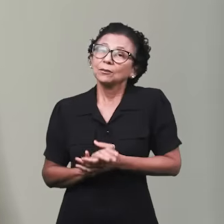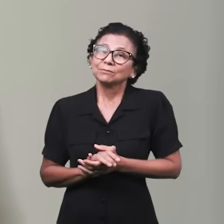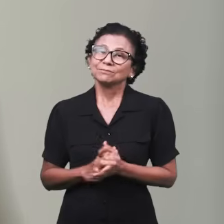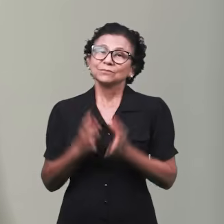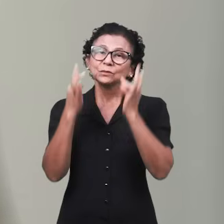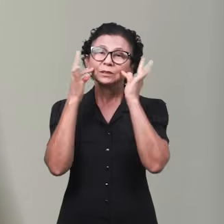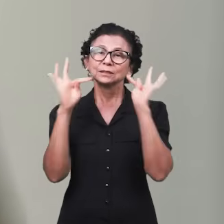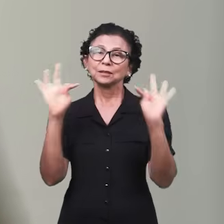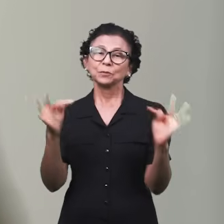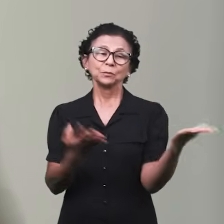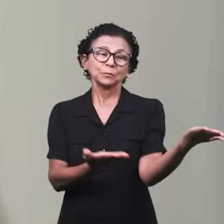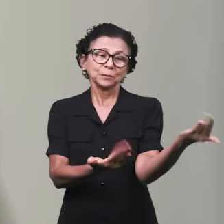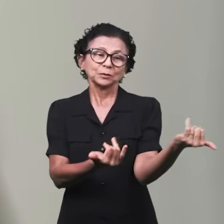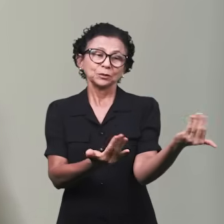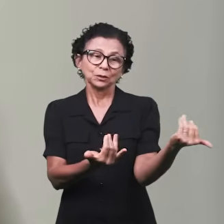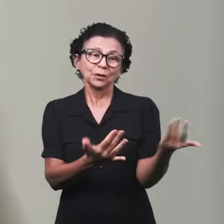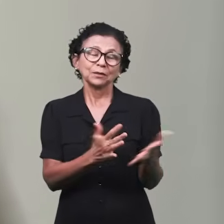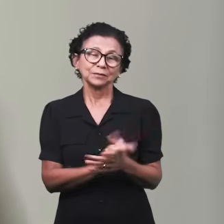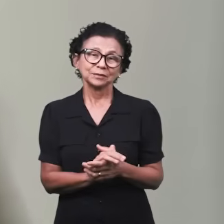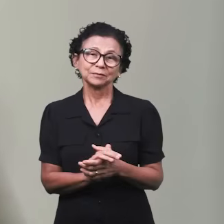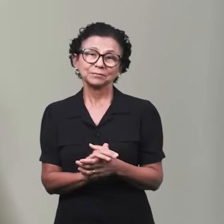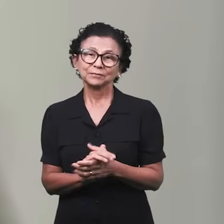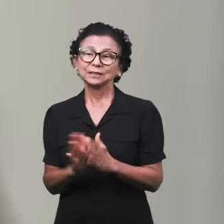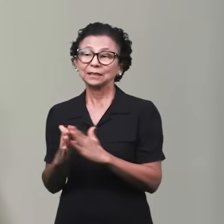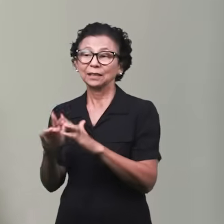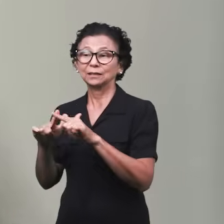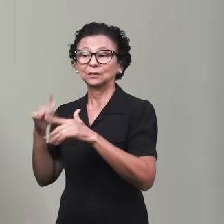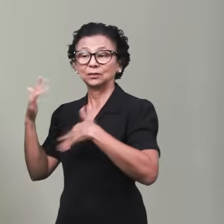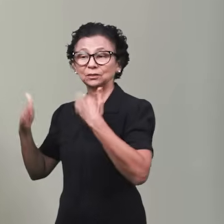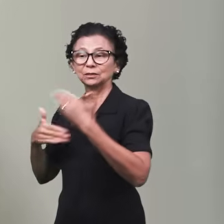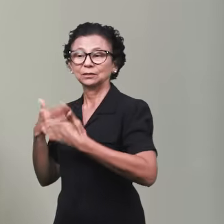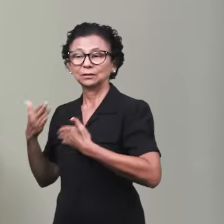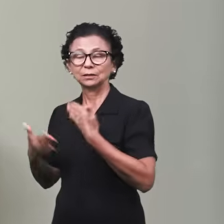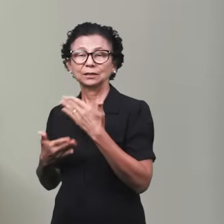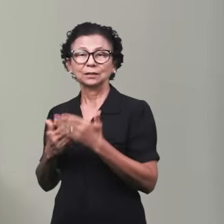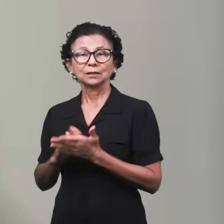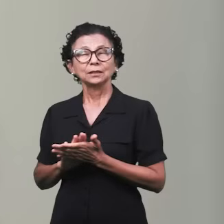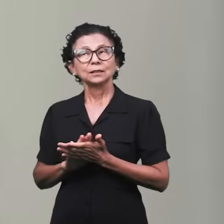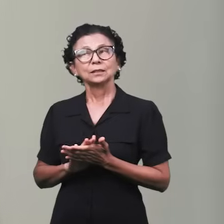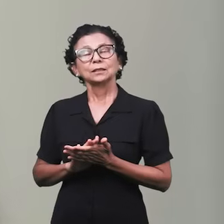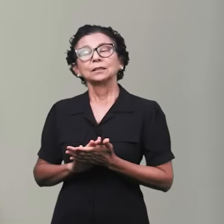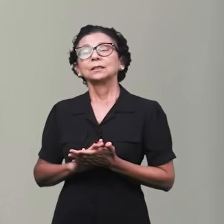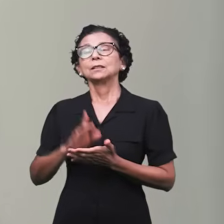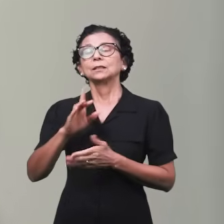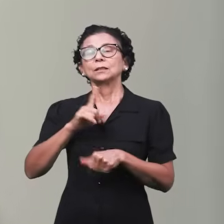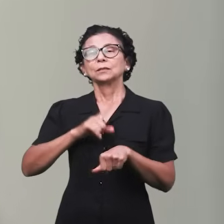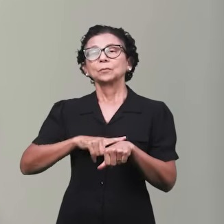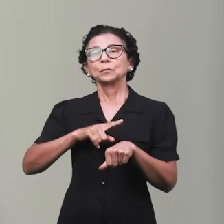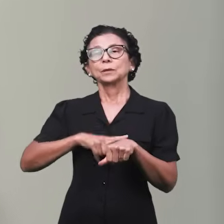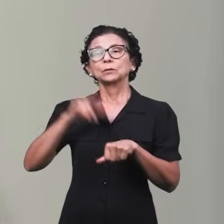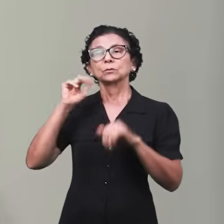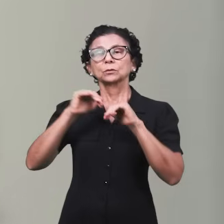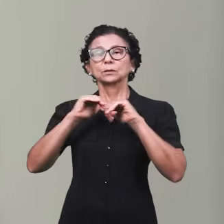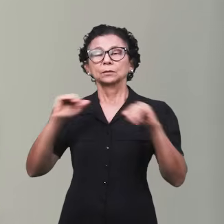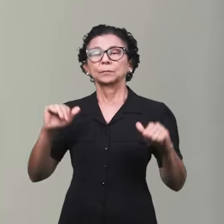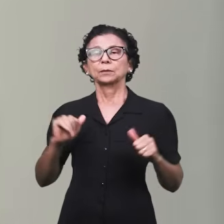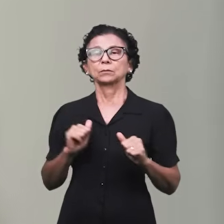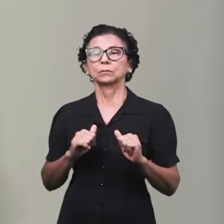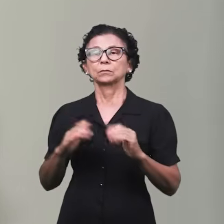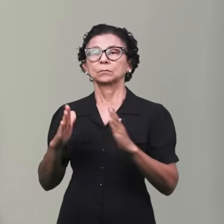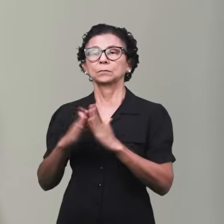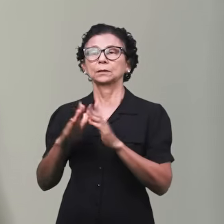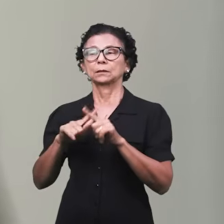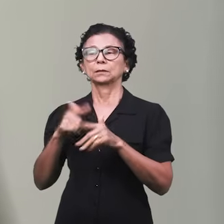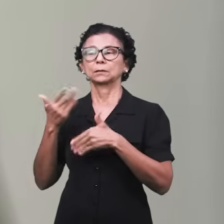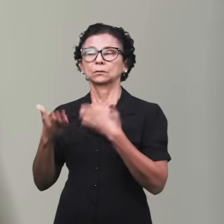jovens e trouxe grande alegria a toda a igreja. Um momento em que o Senhor separou mais uma vez para cuidar da sua igreja e fortalecer a sua obra